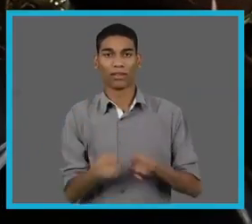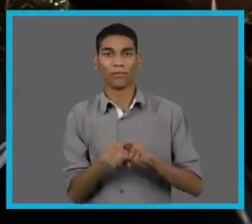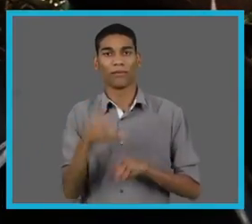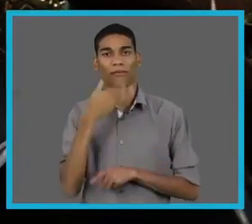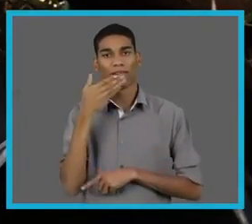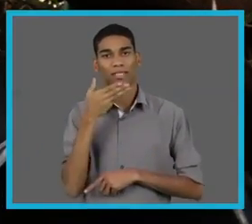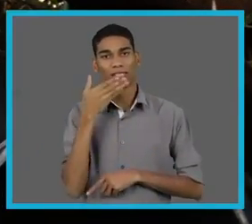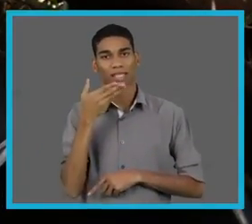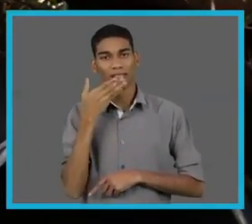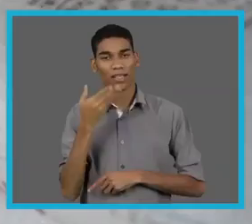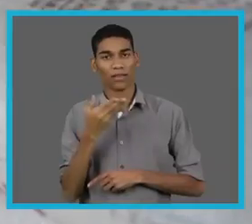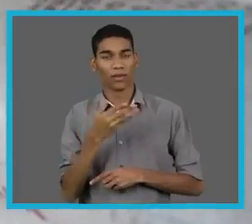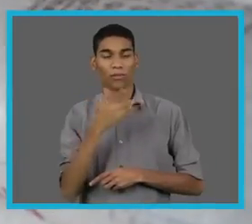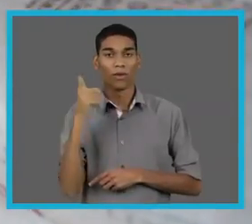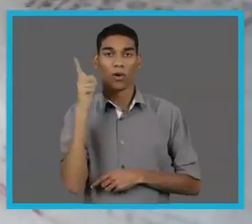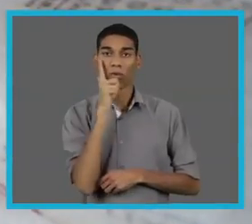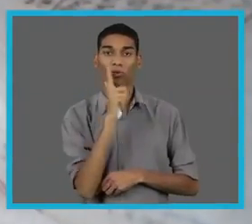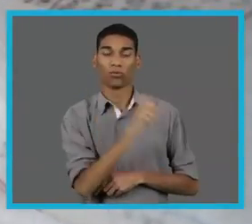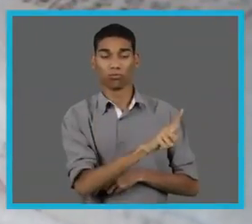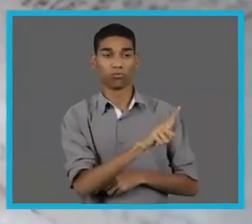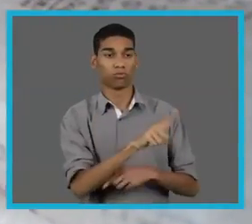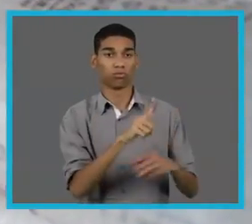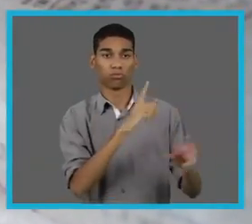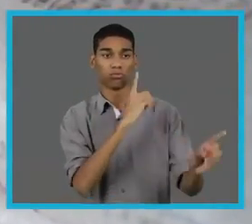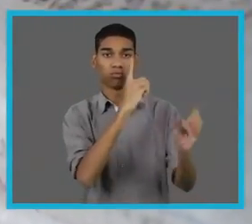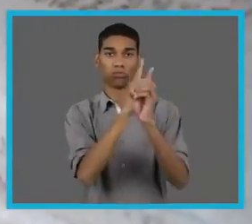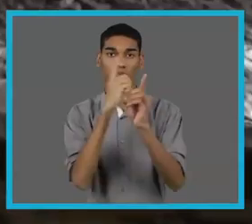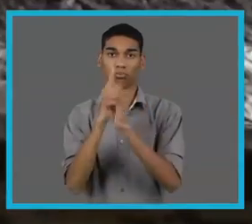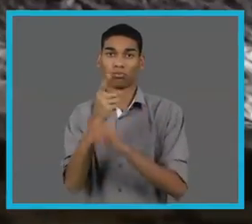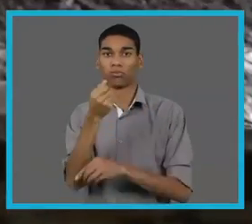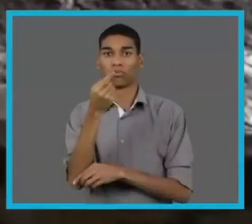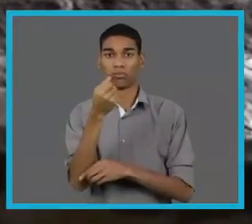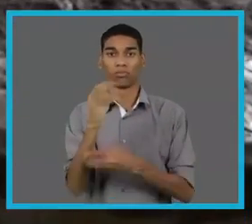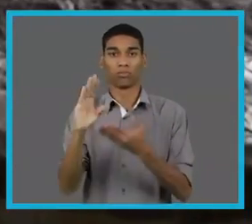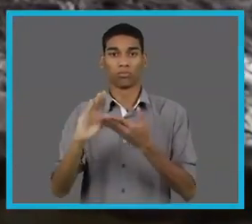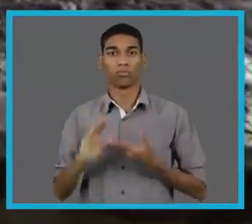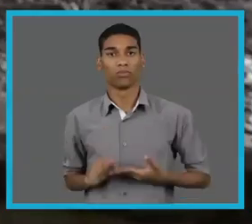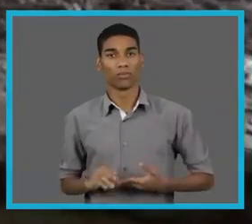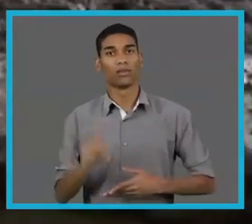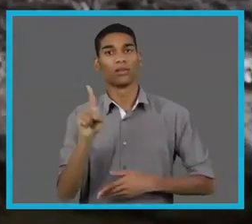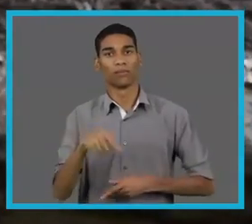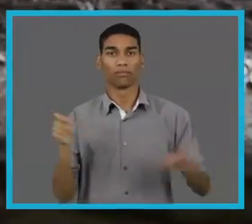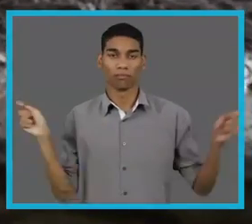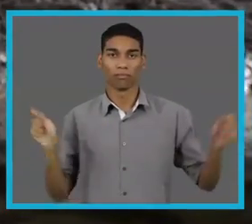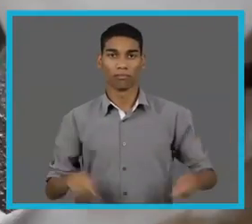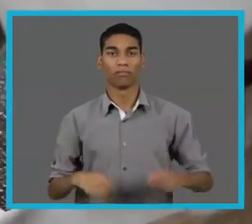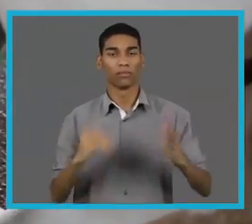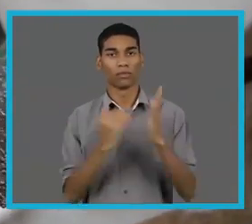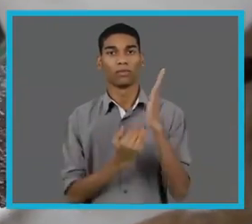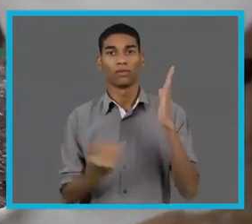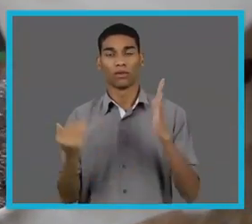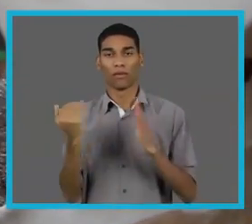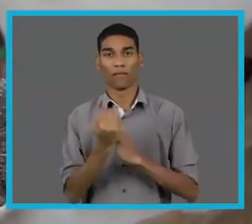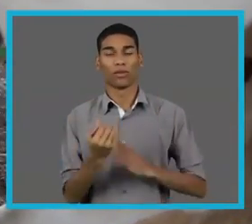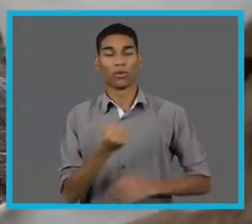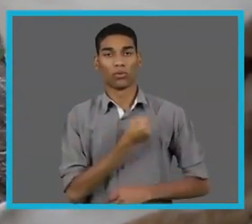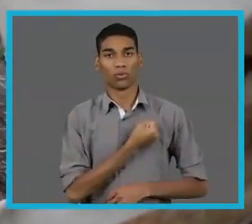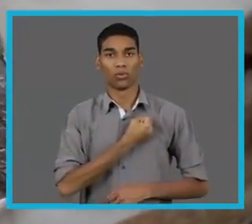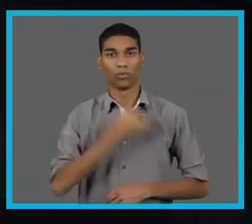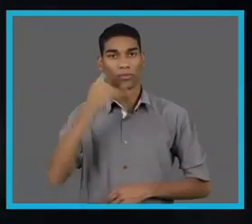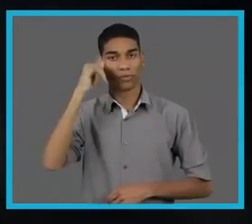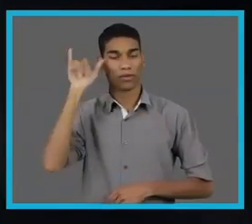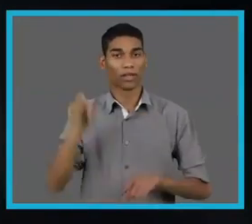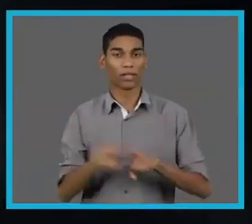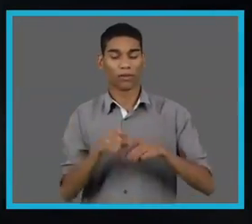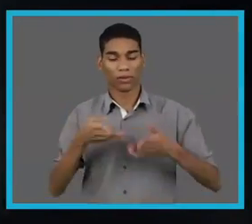parto, facilidade de ordenha. Para obter resultados produtivos e financeiros, é preciso aumentar o número de vacas